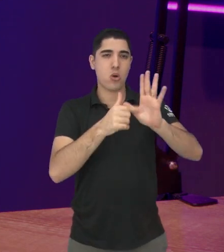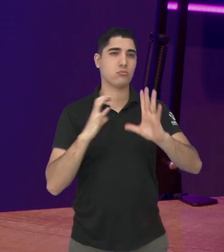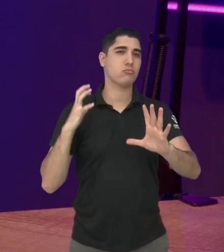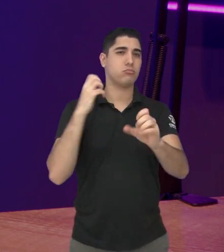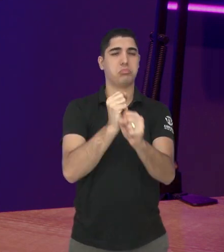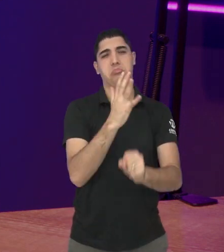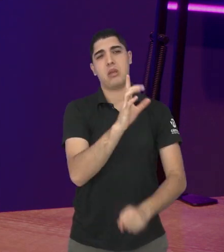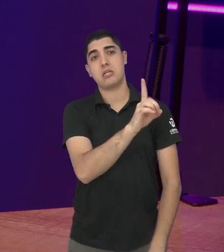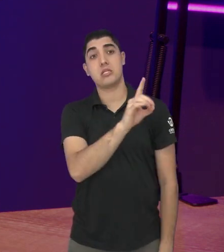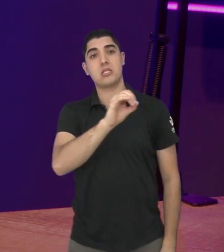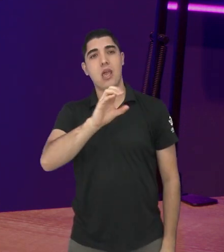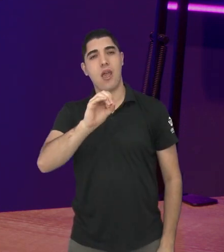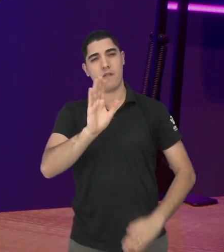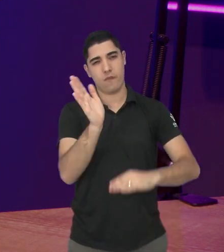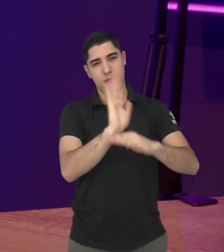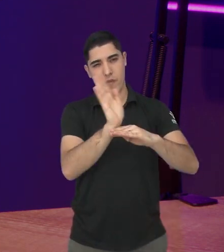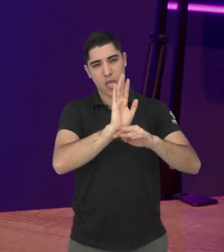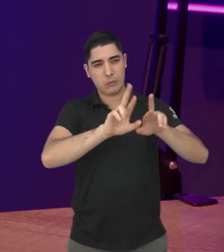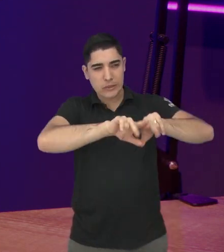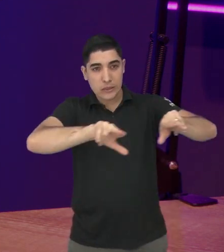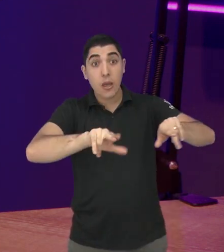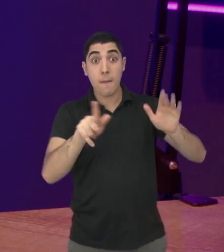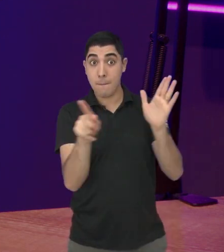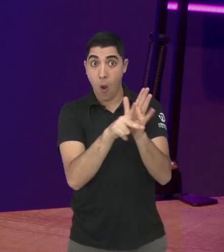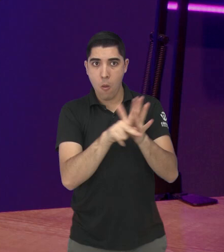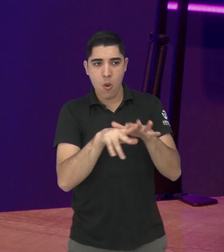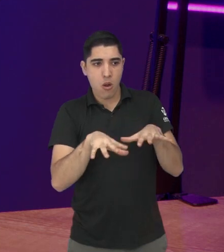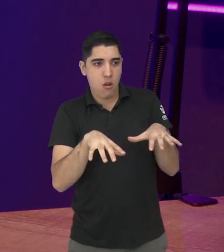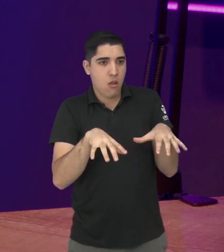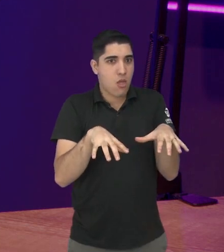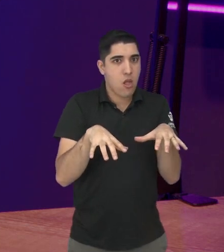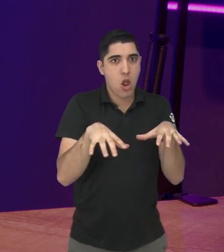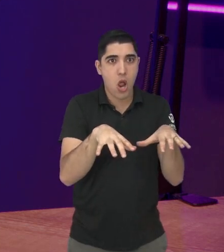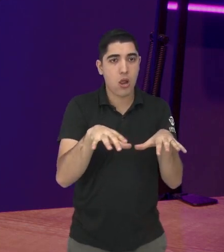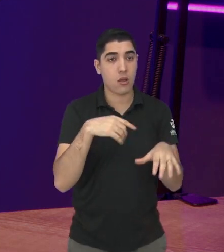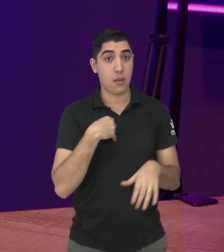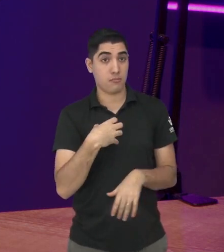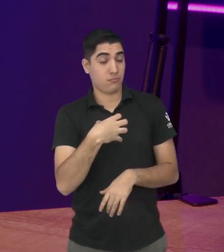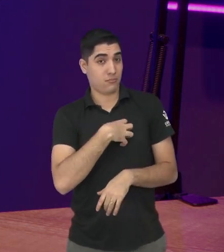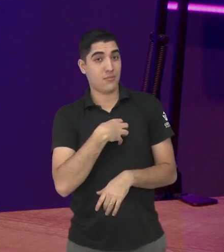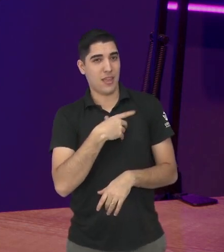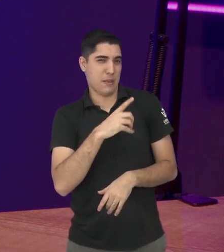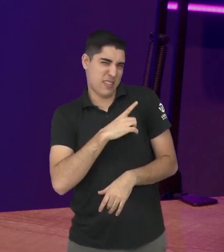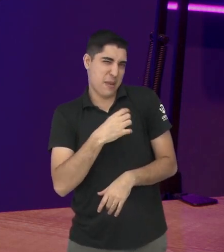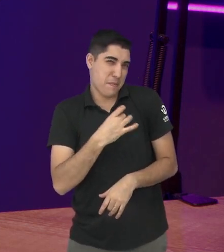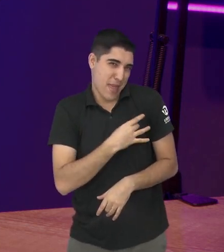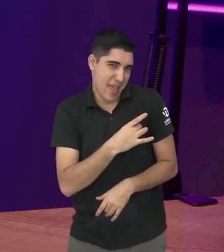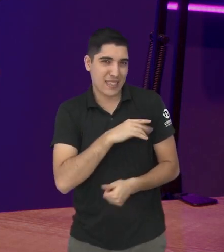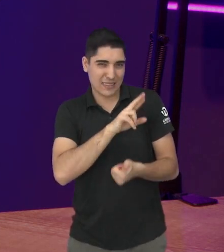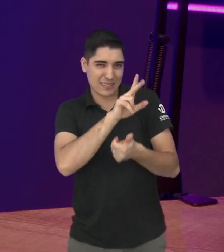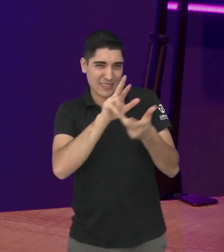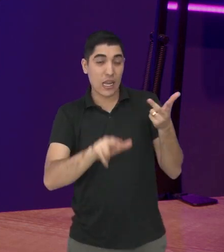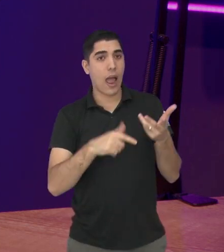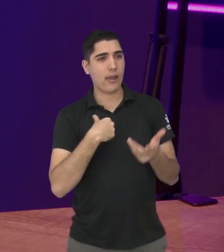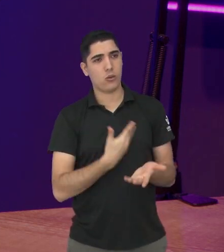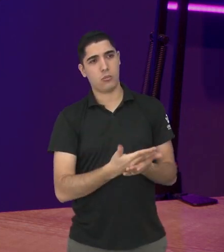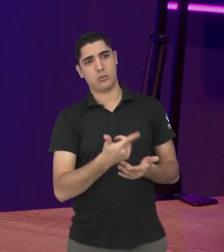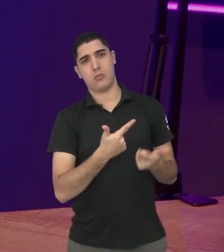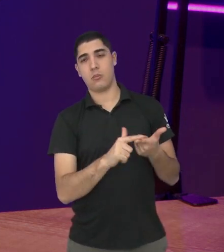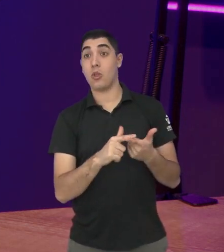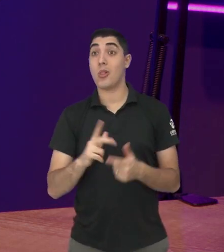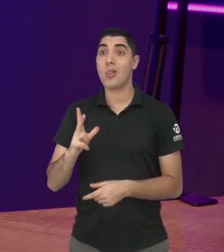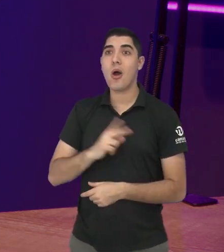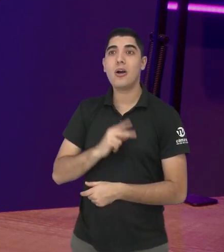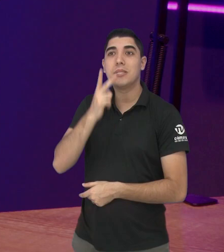100 trailers para essa inteligência artificial de terror, de filmes de terror. Então, assim, ela assistiu vários trailers de filmes de terror. O problema já começa